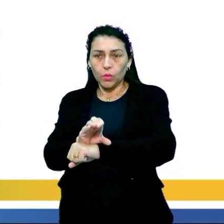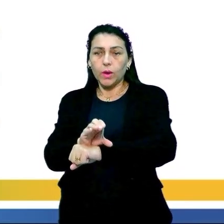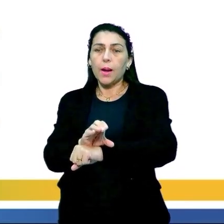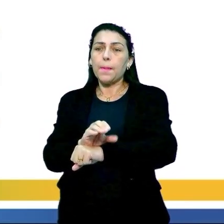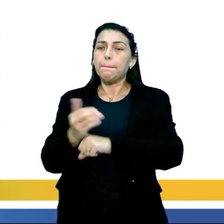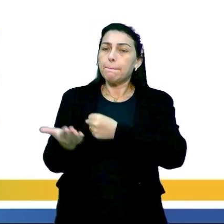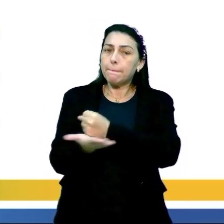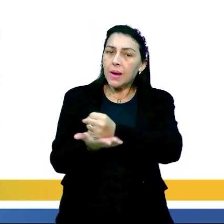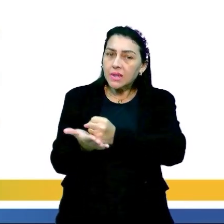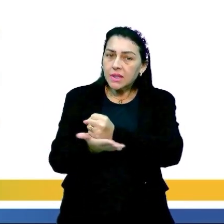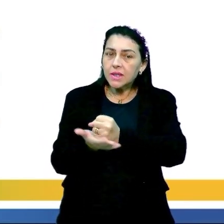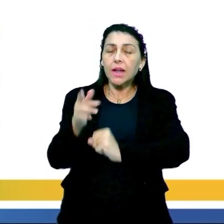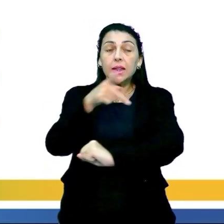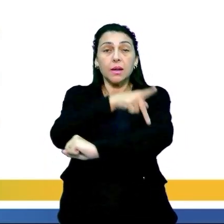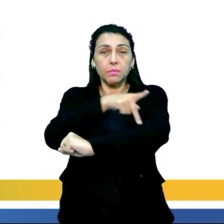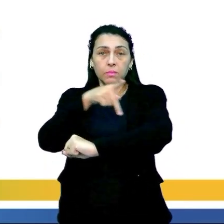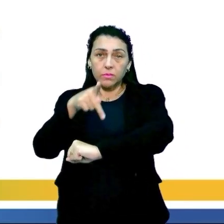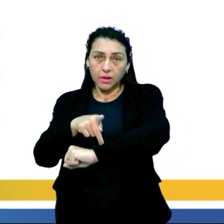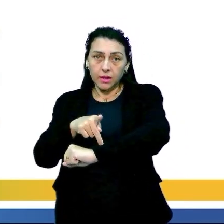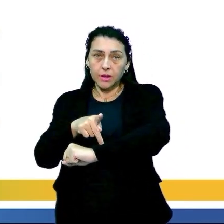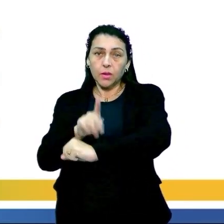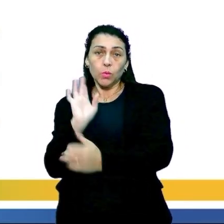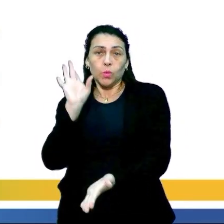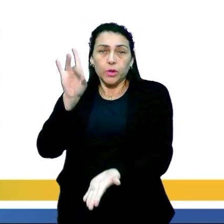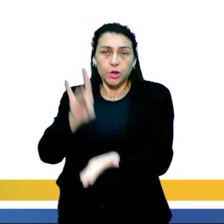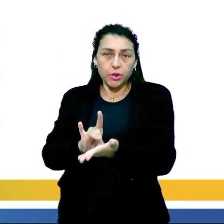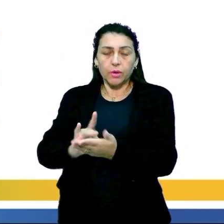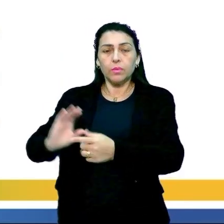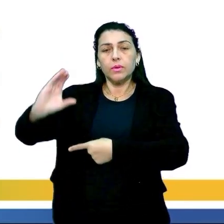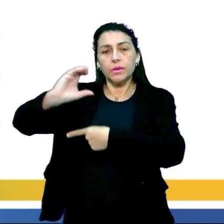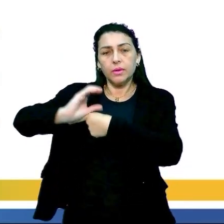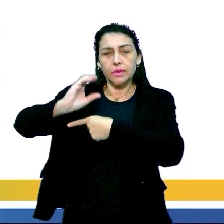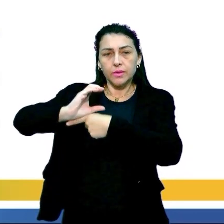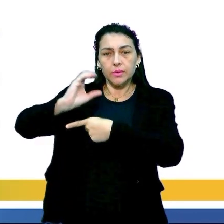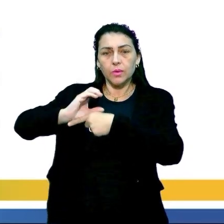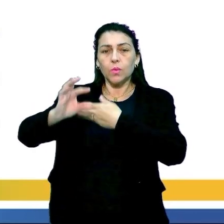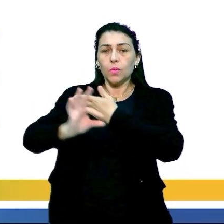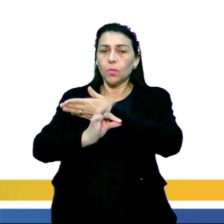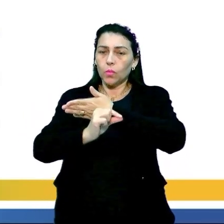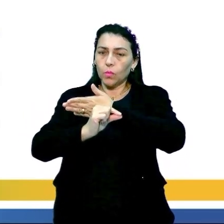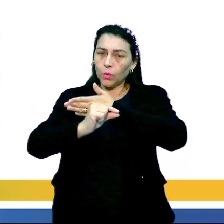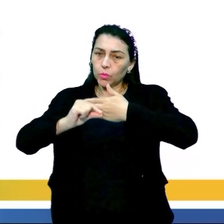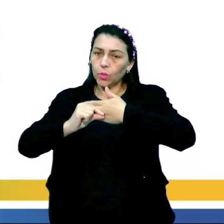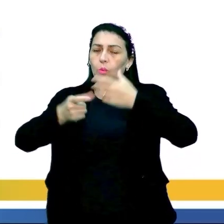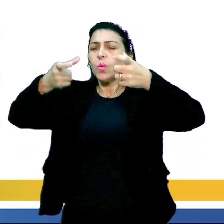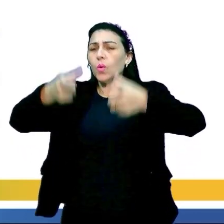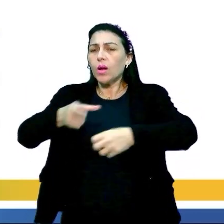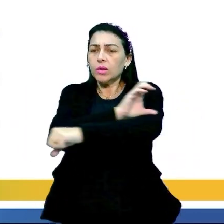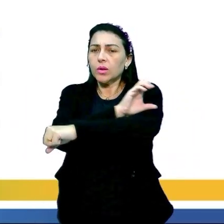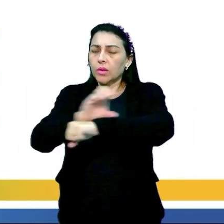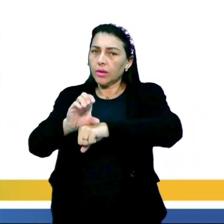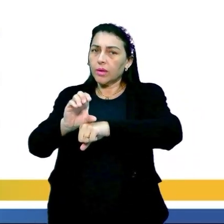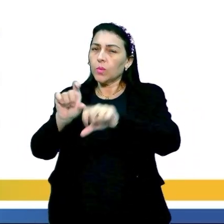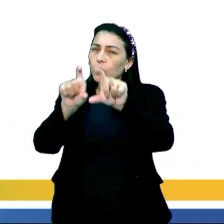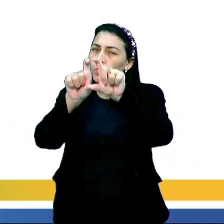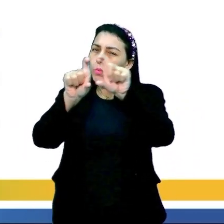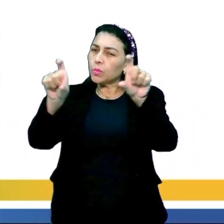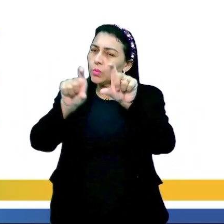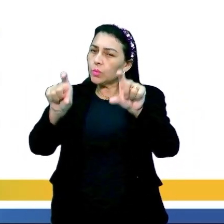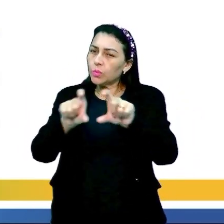originalidade ou pureza. Letra C. O autor considera que o local da cultura é